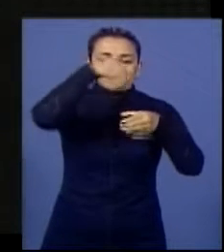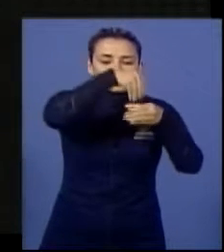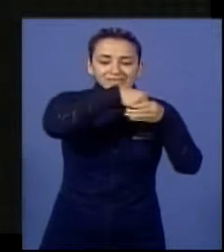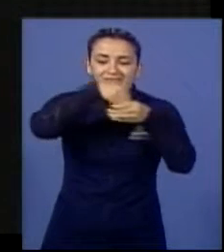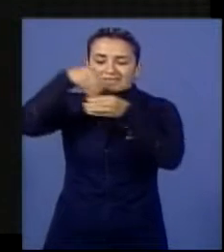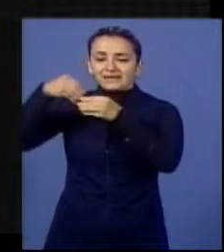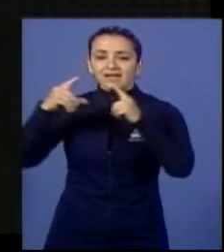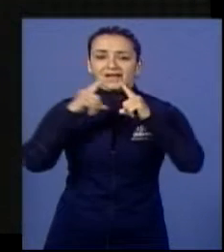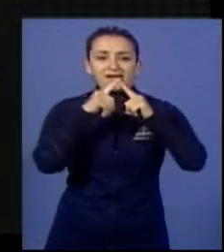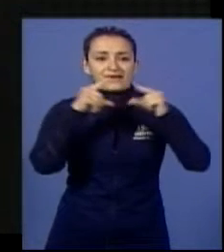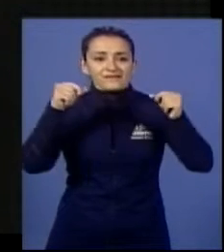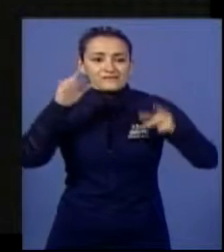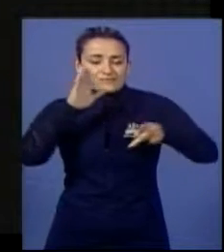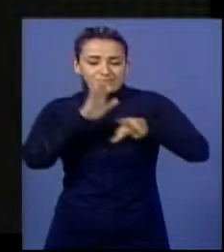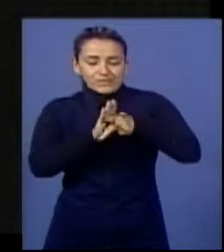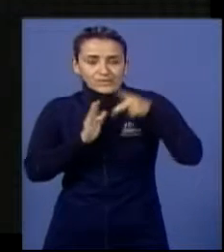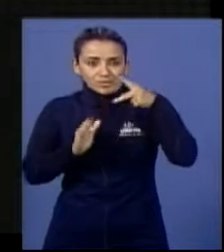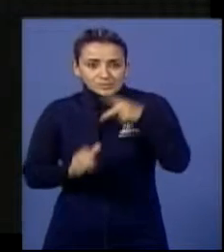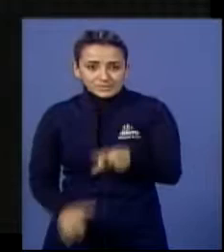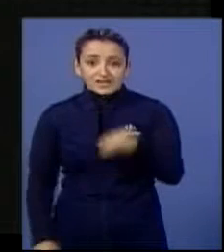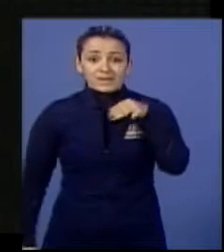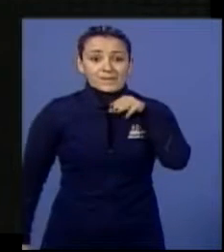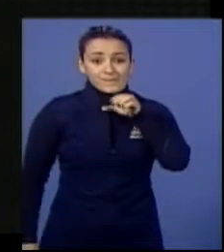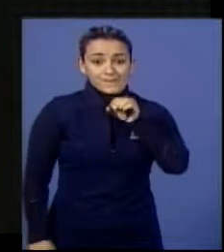Como assim? Eu pego esse composto aqui, ó,